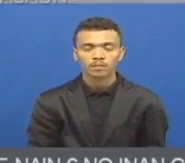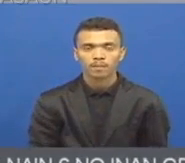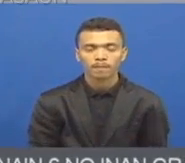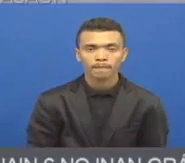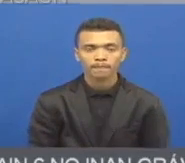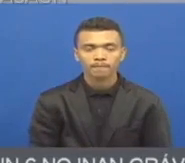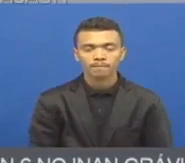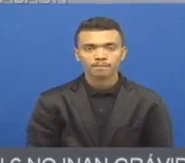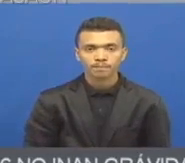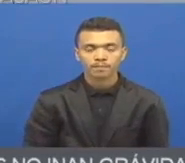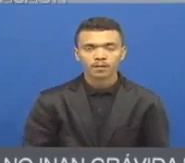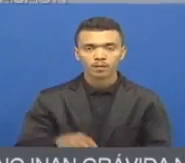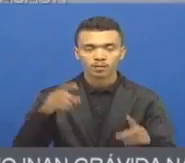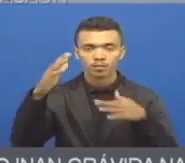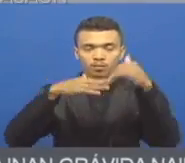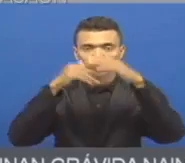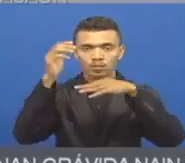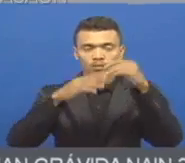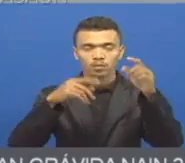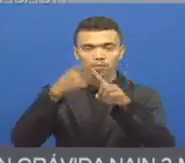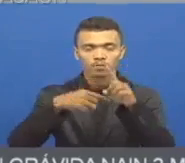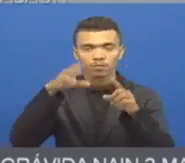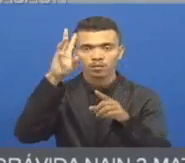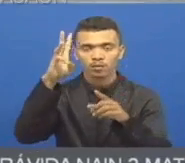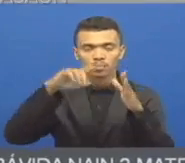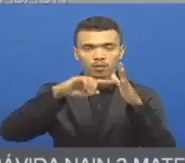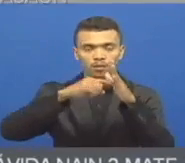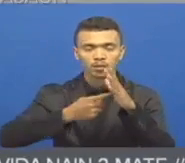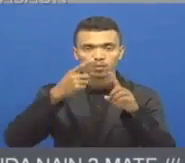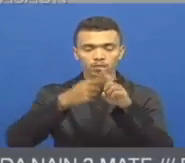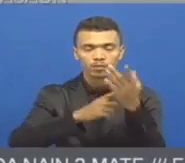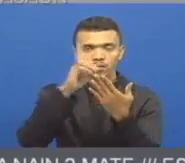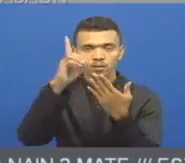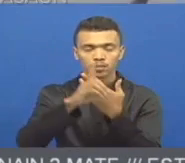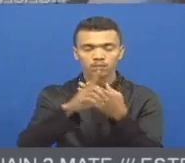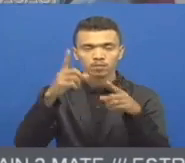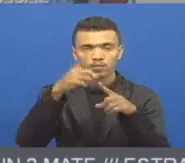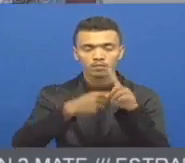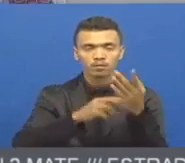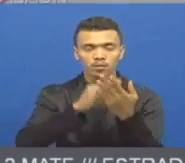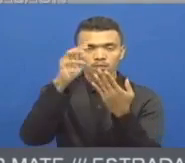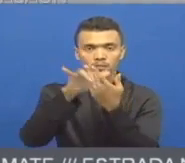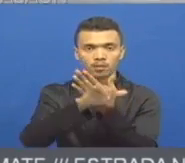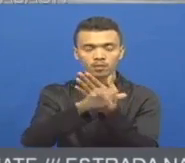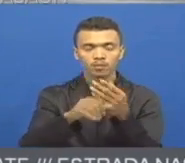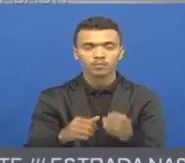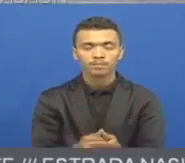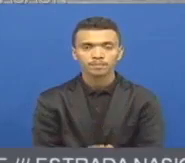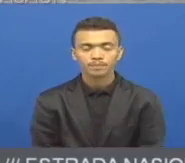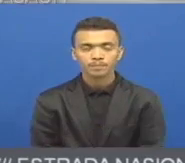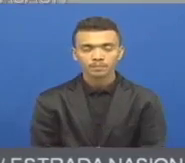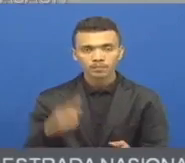ne fulan nen. Usi dezembro ate maio, maio fulan kotuk. Tambania